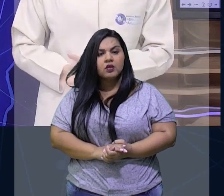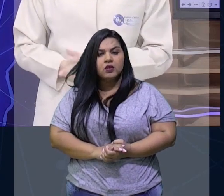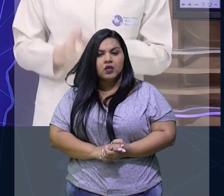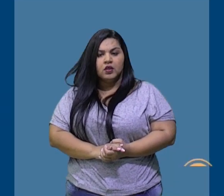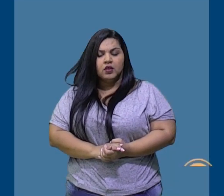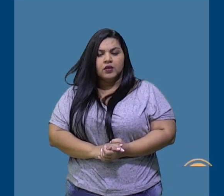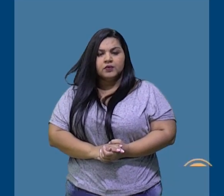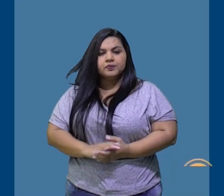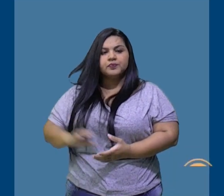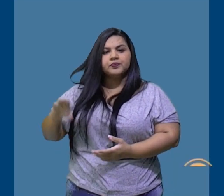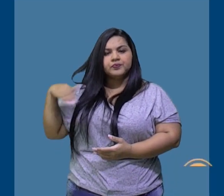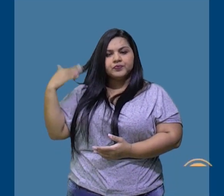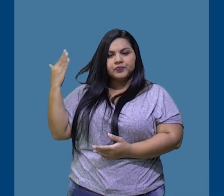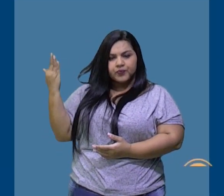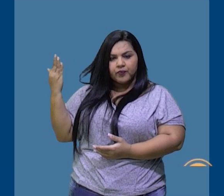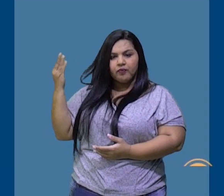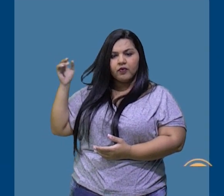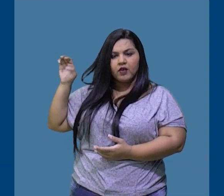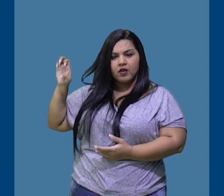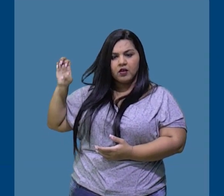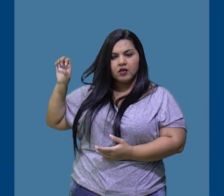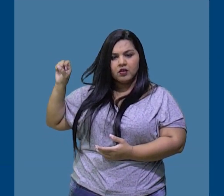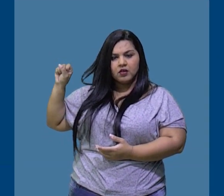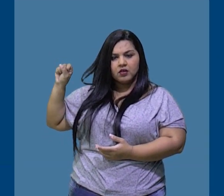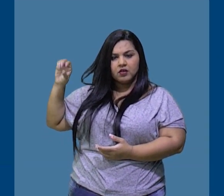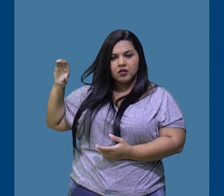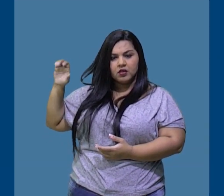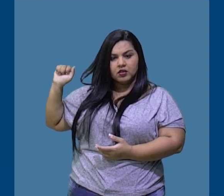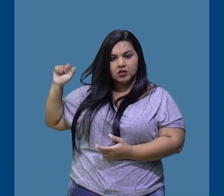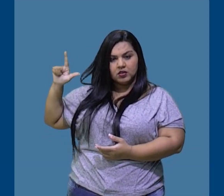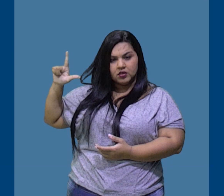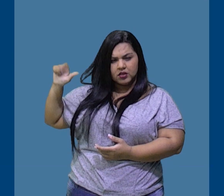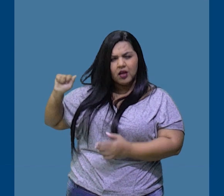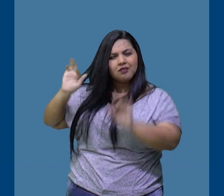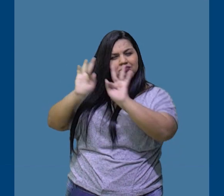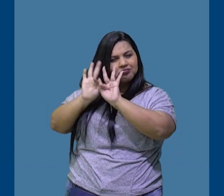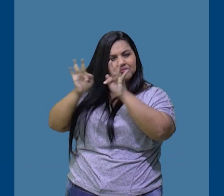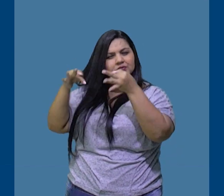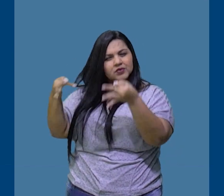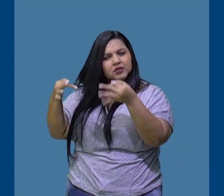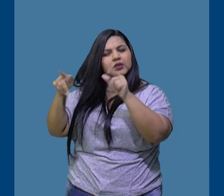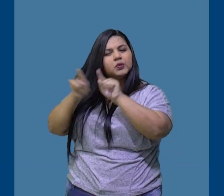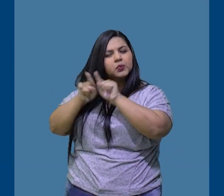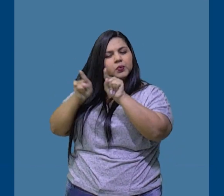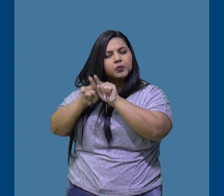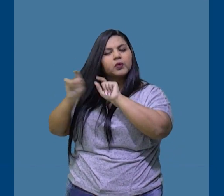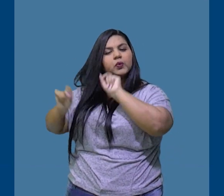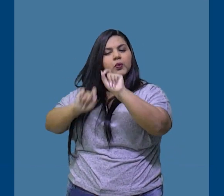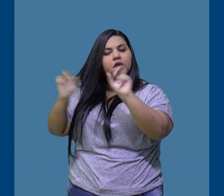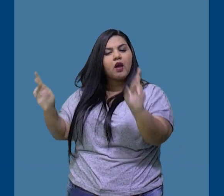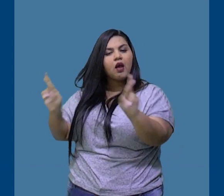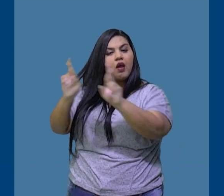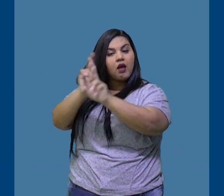a escala também é bem simples, que nada mais é que a relação entre o espaço real